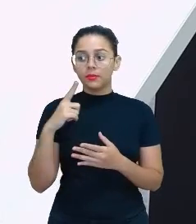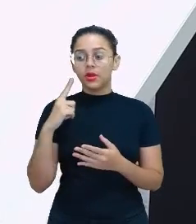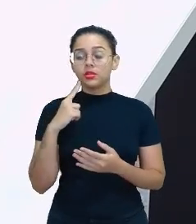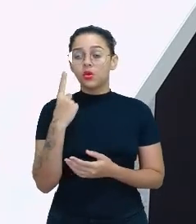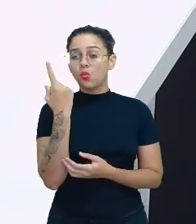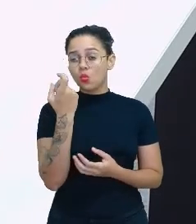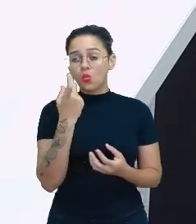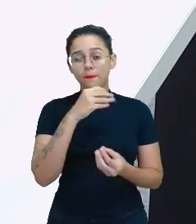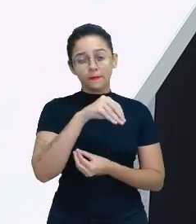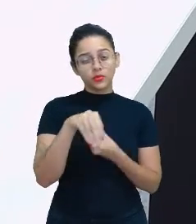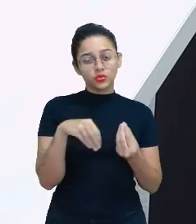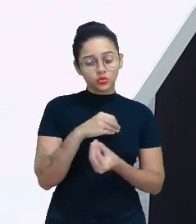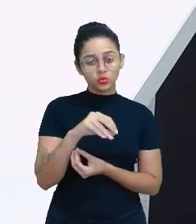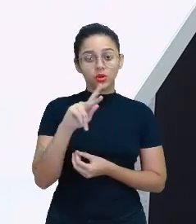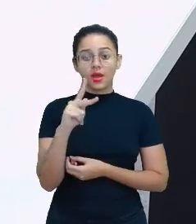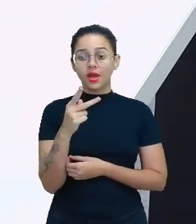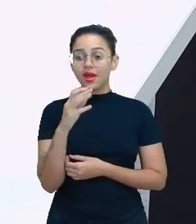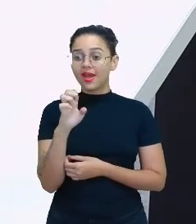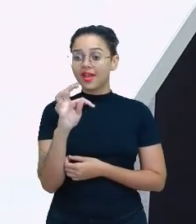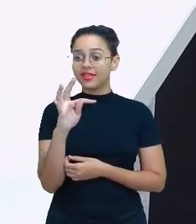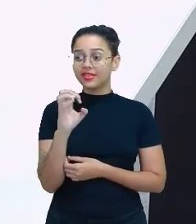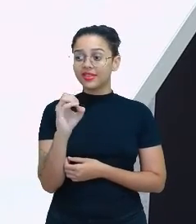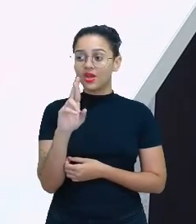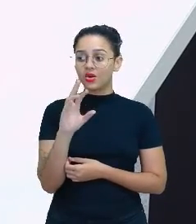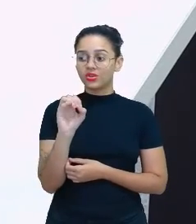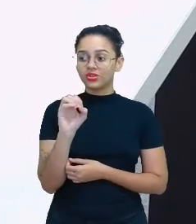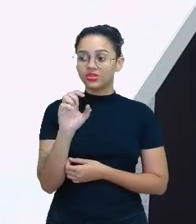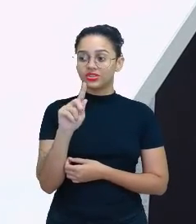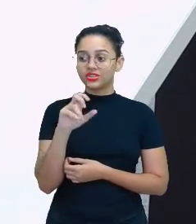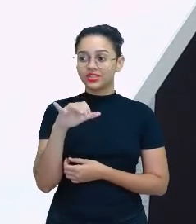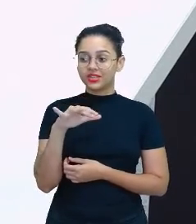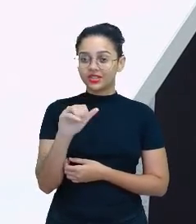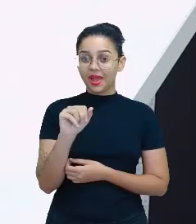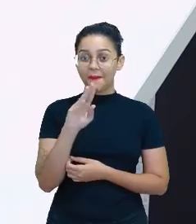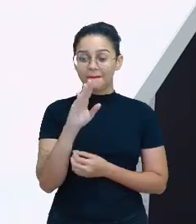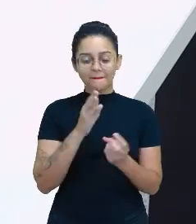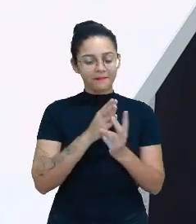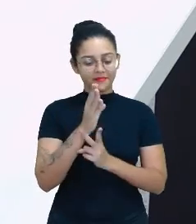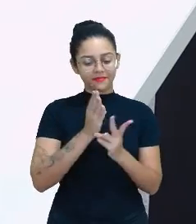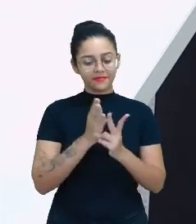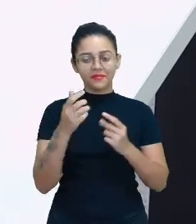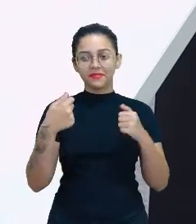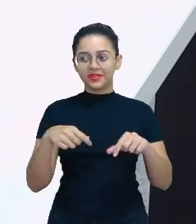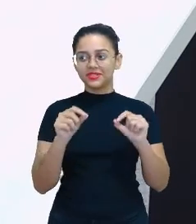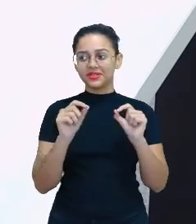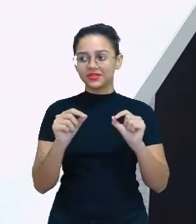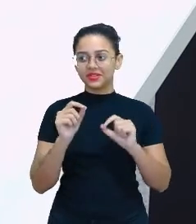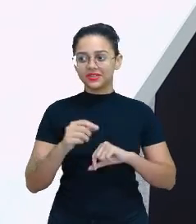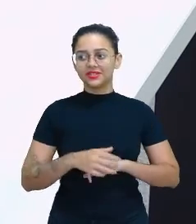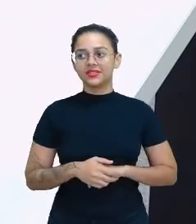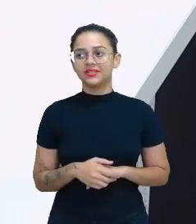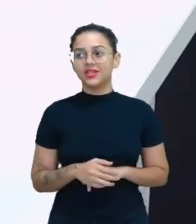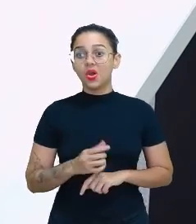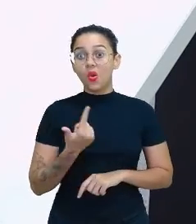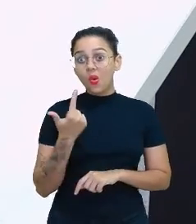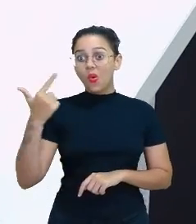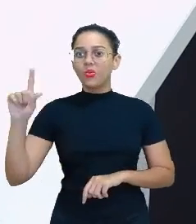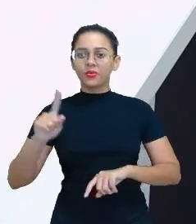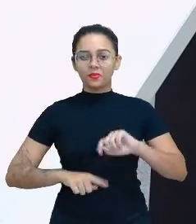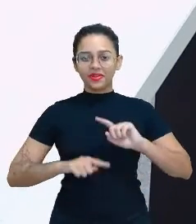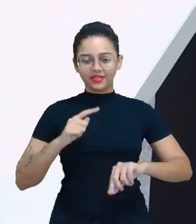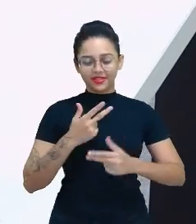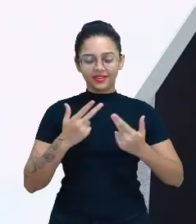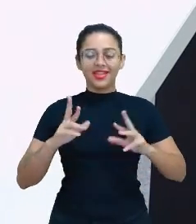mistura heterogênea bifásica O que que a gente precisa fazer a gente precisa colocar outro material